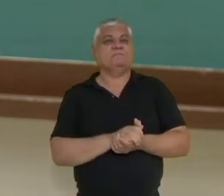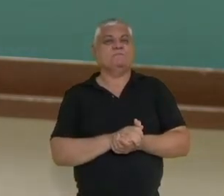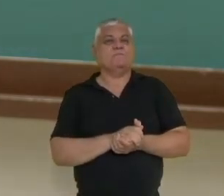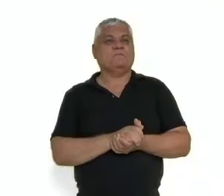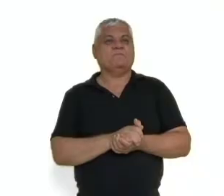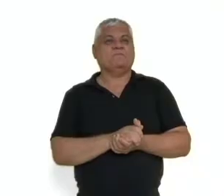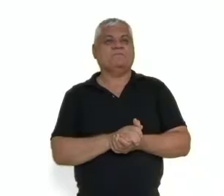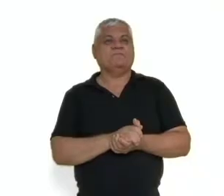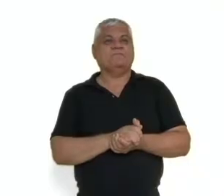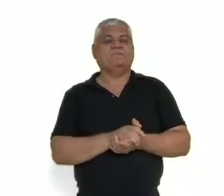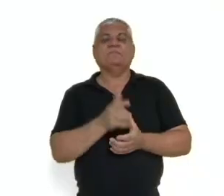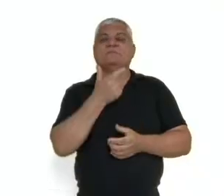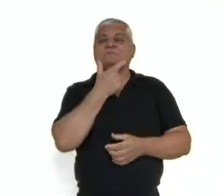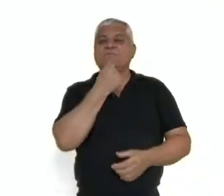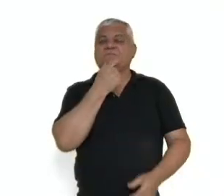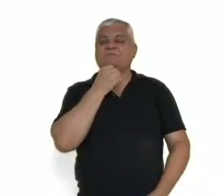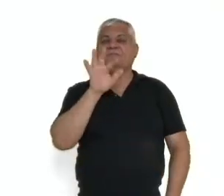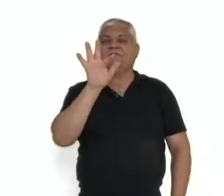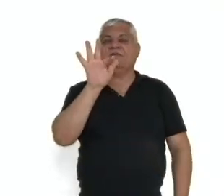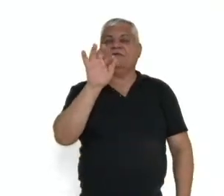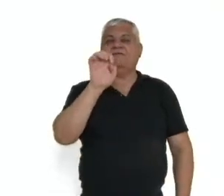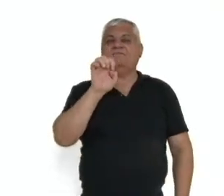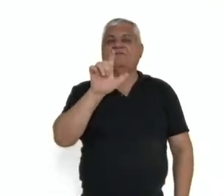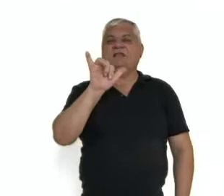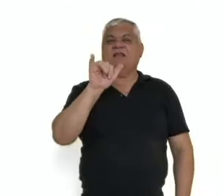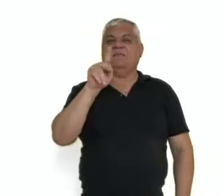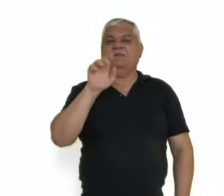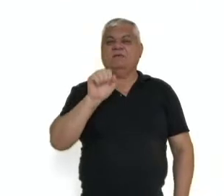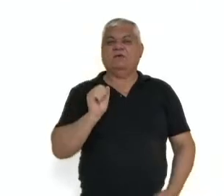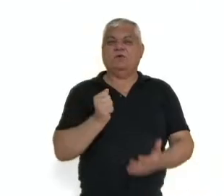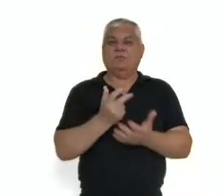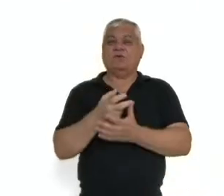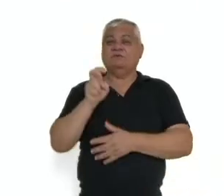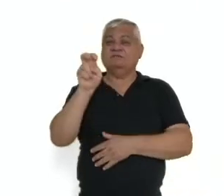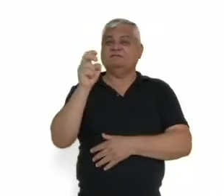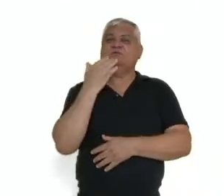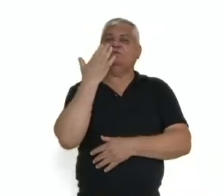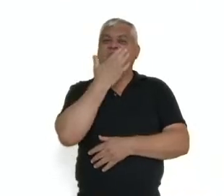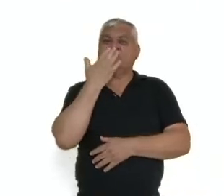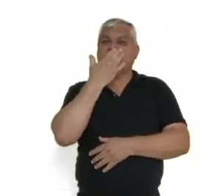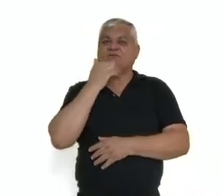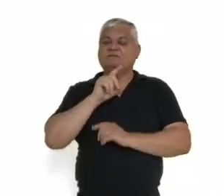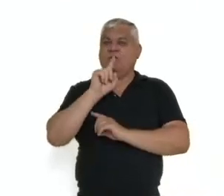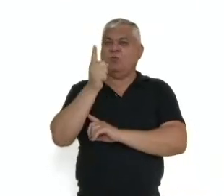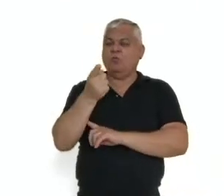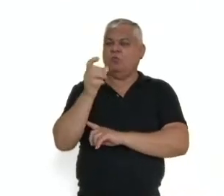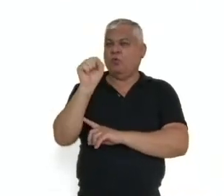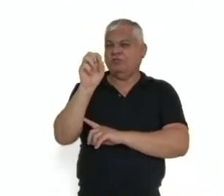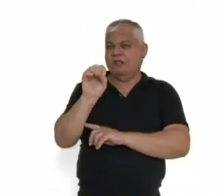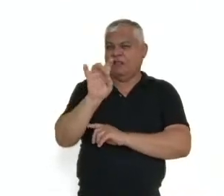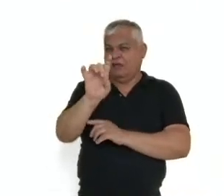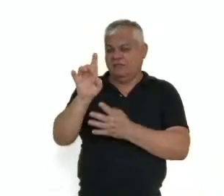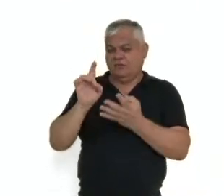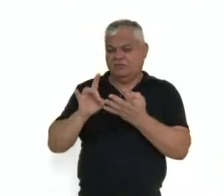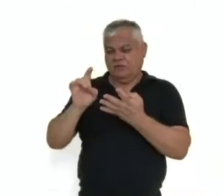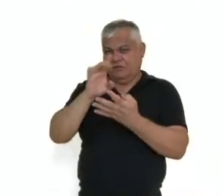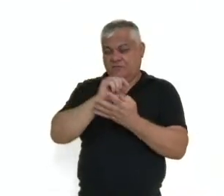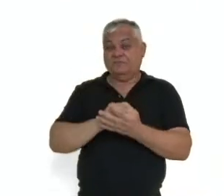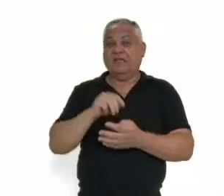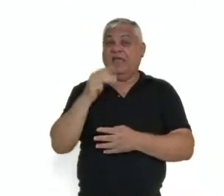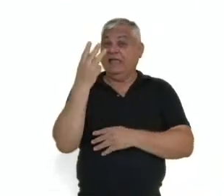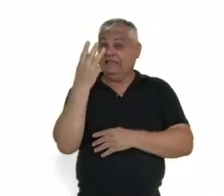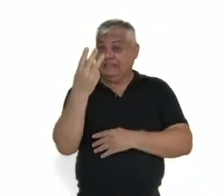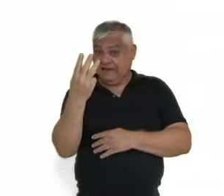Praticando 2, Felipe comprou 5 doces a R$1,80 cada, 3 doces